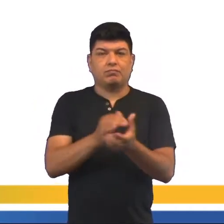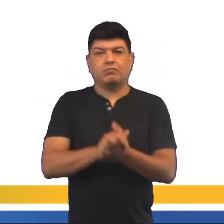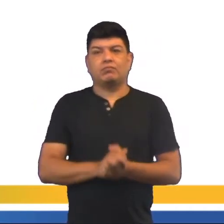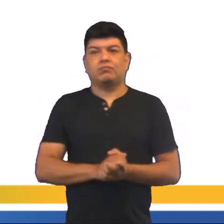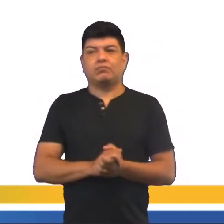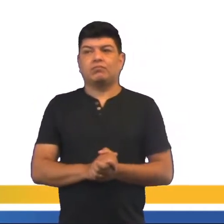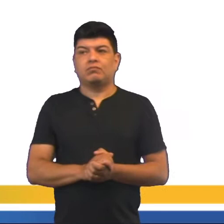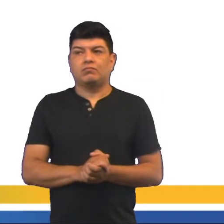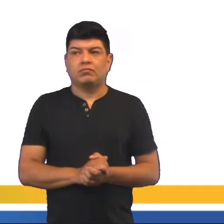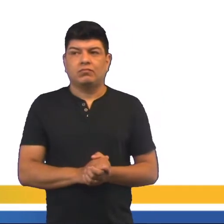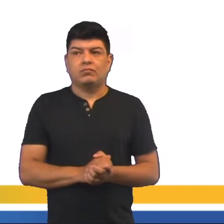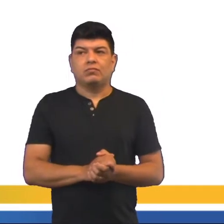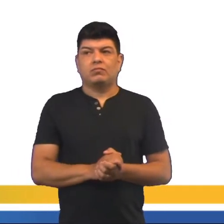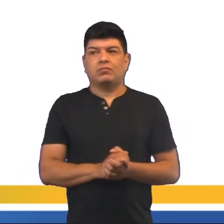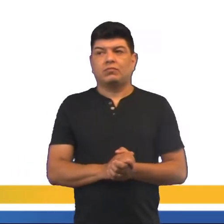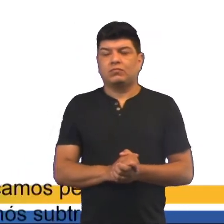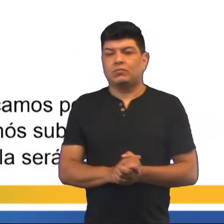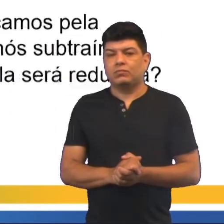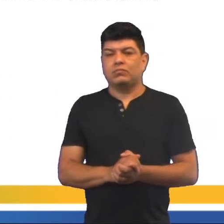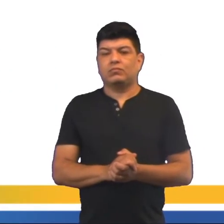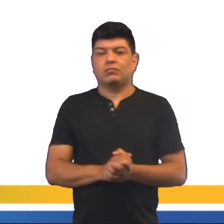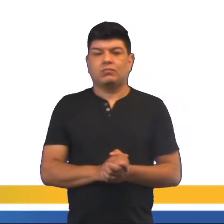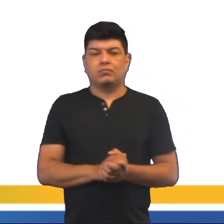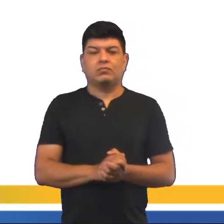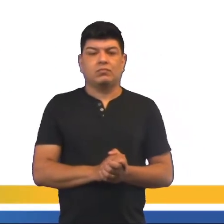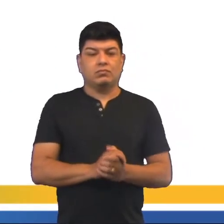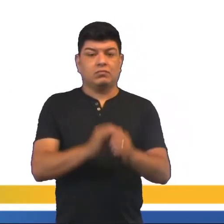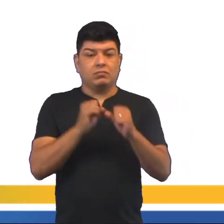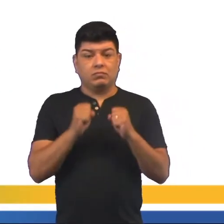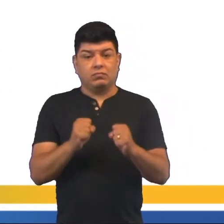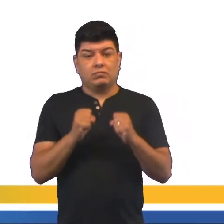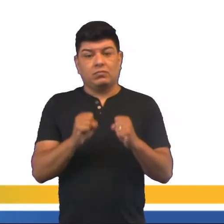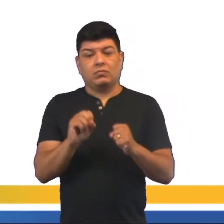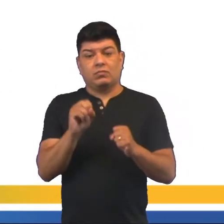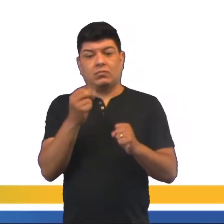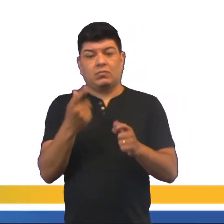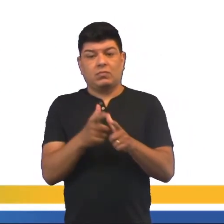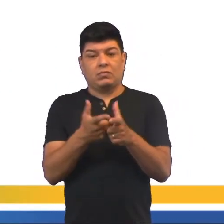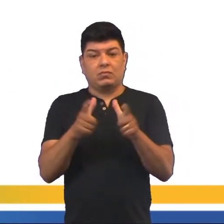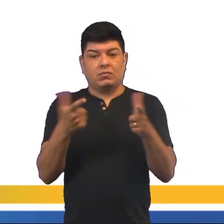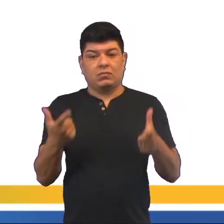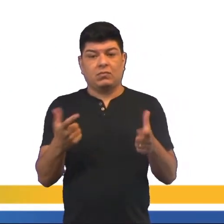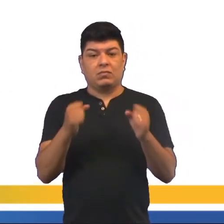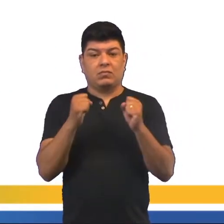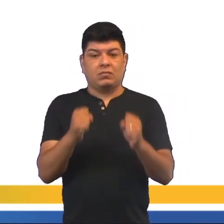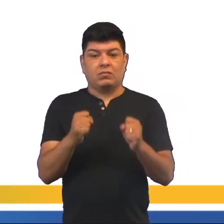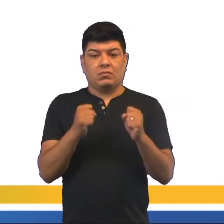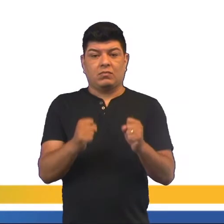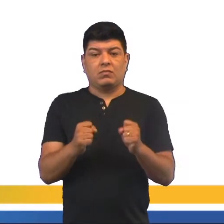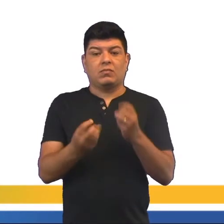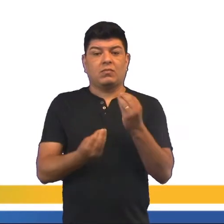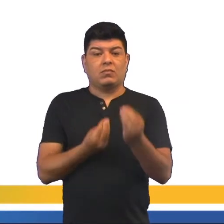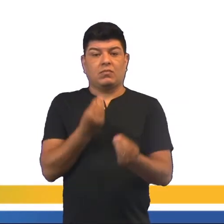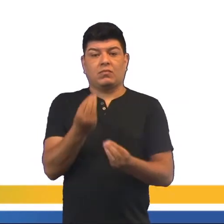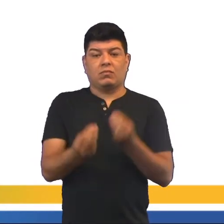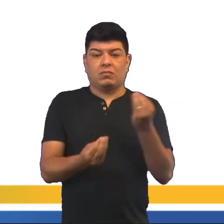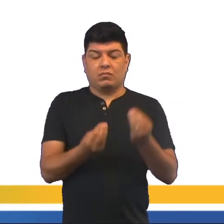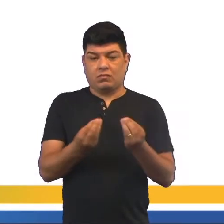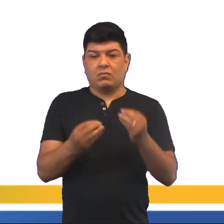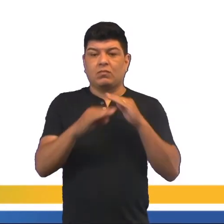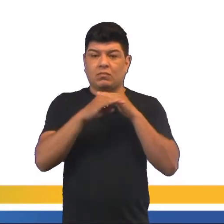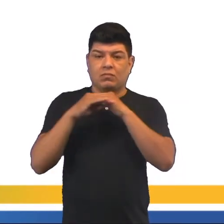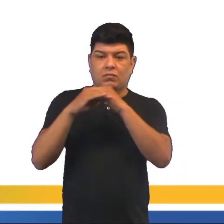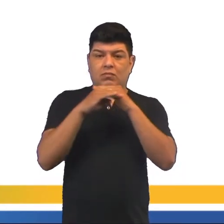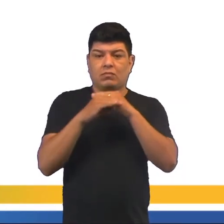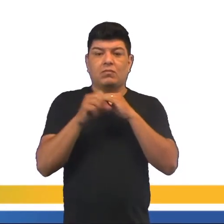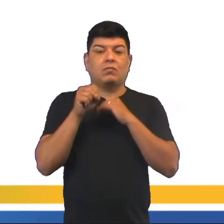isso? Nós podemos, né, ir colocando, ou ampliar, nós podemos fazer como? Proporcionalmente.